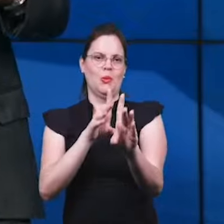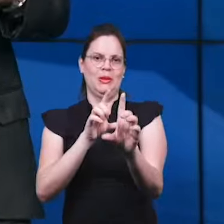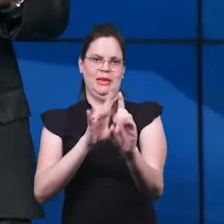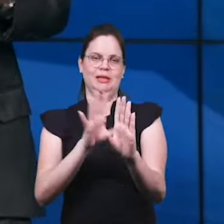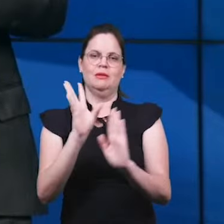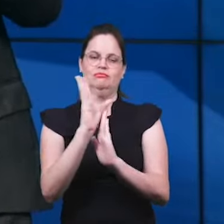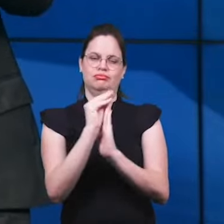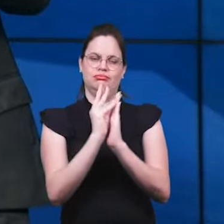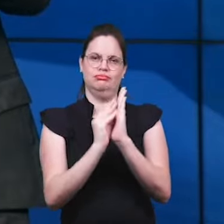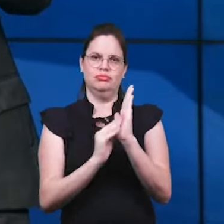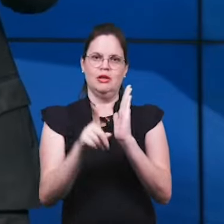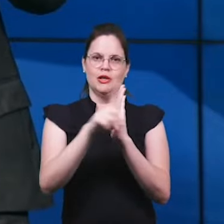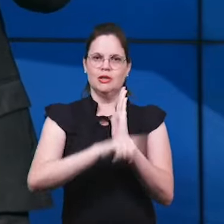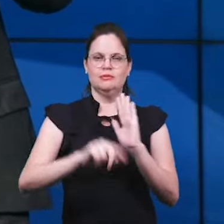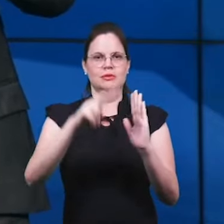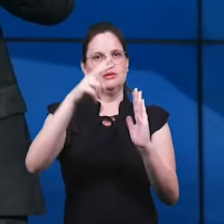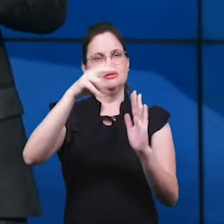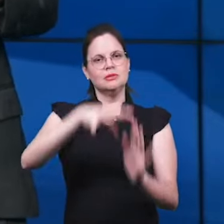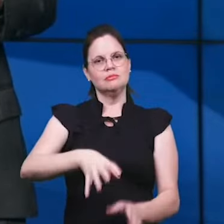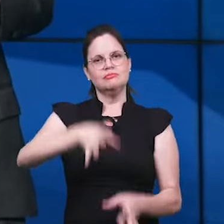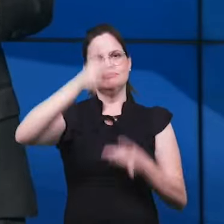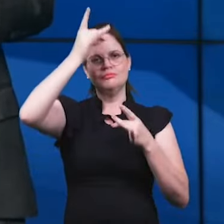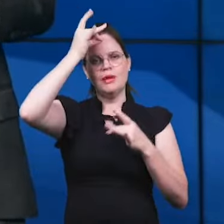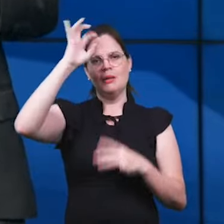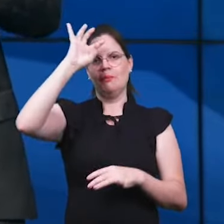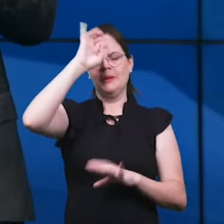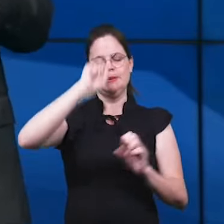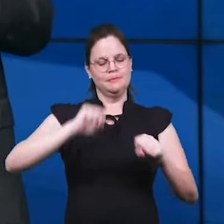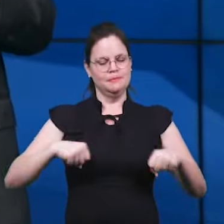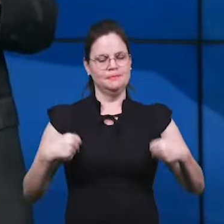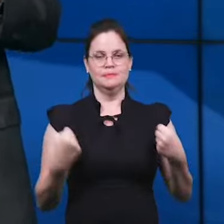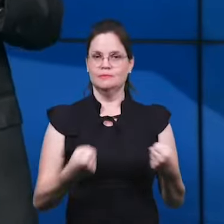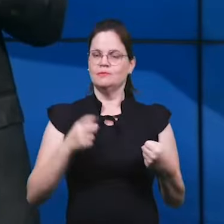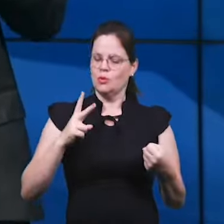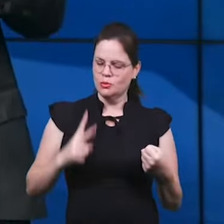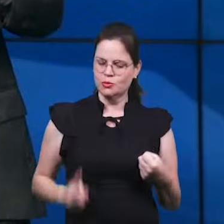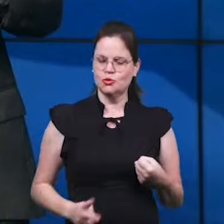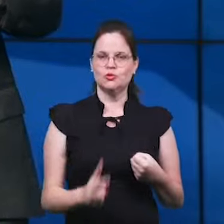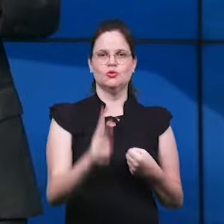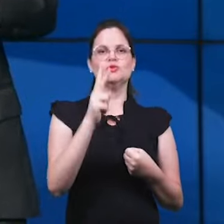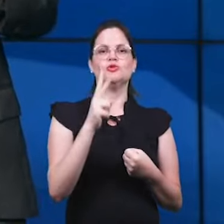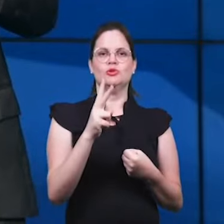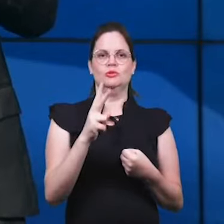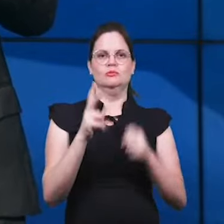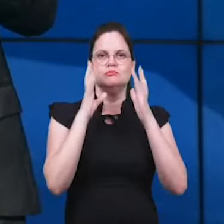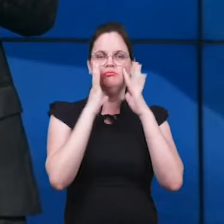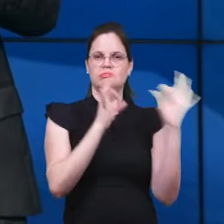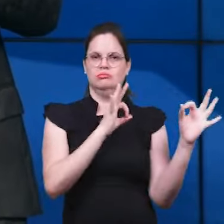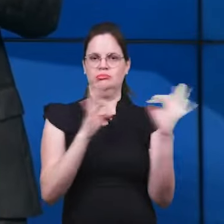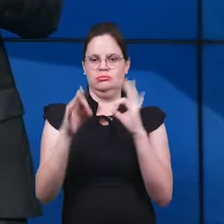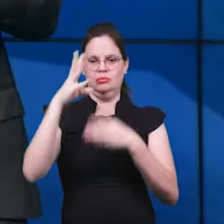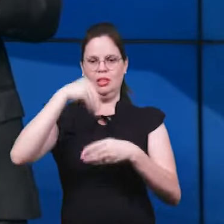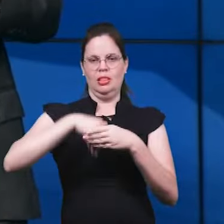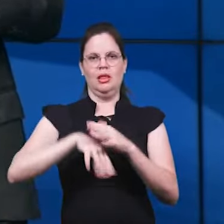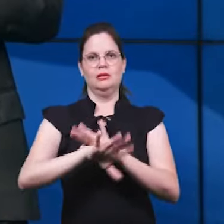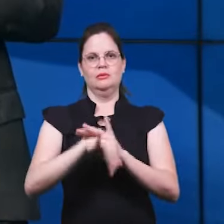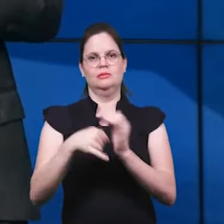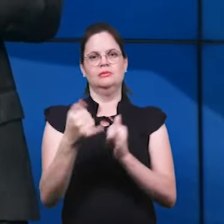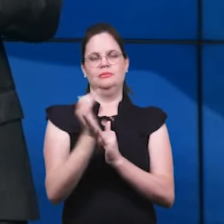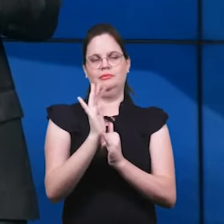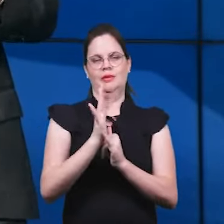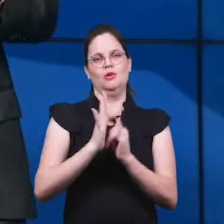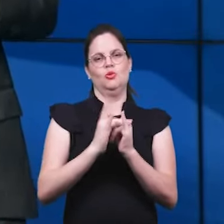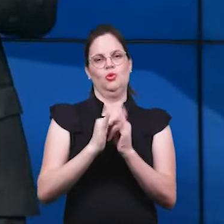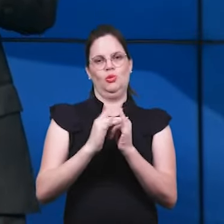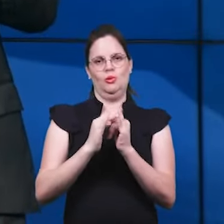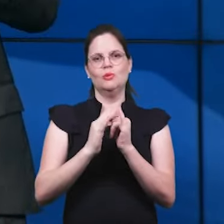Escola Bíblica, que vai servir de alimento para você nesta manhã. Não deixe de continuar no nosso YouTube, no nosso